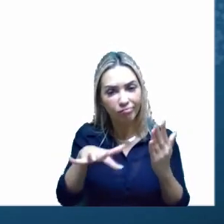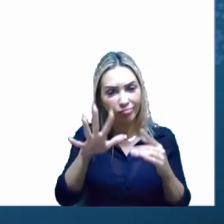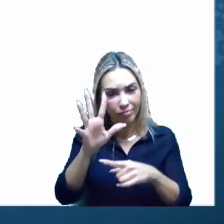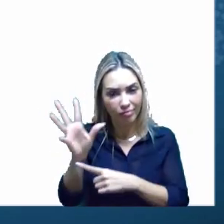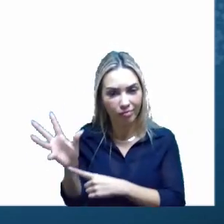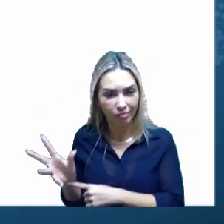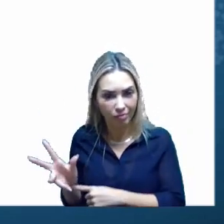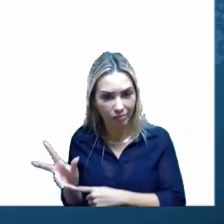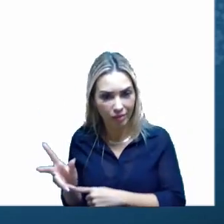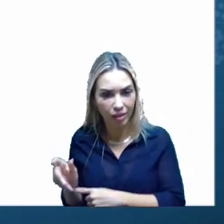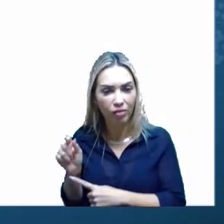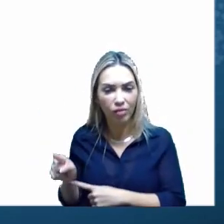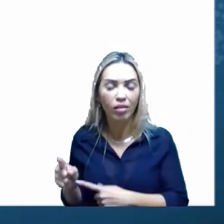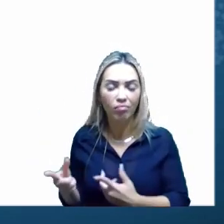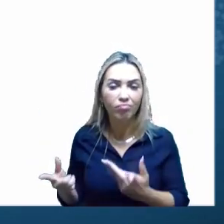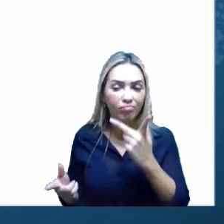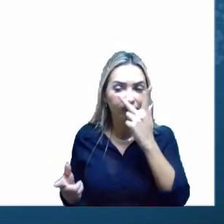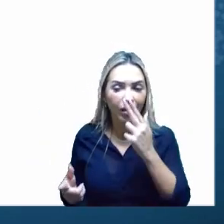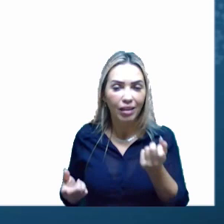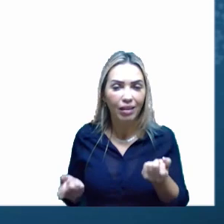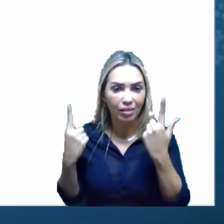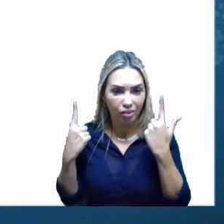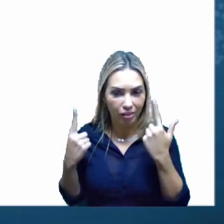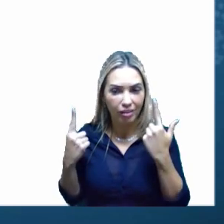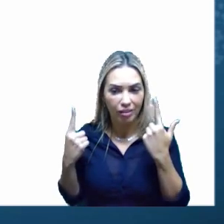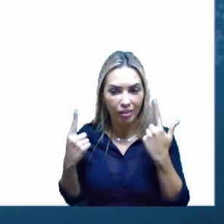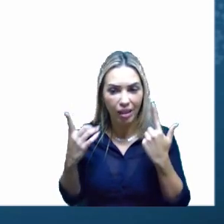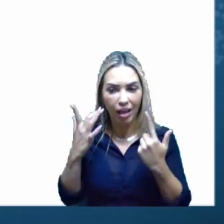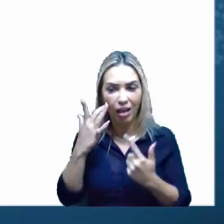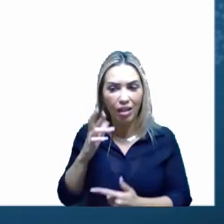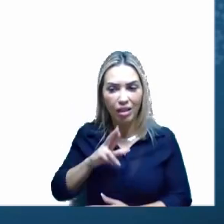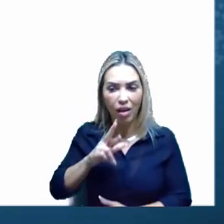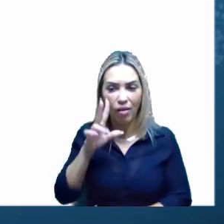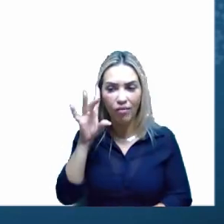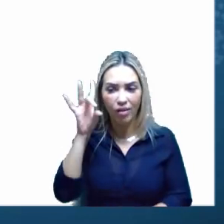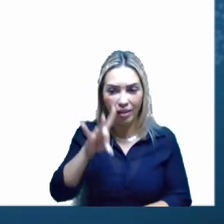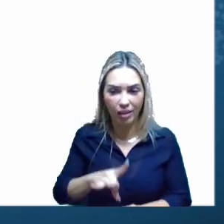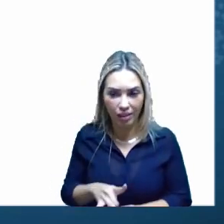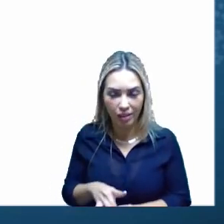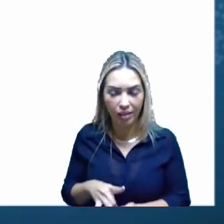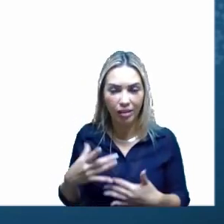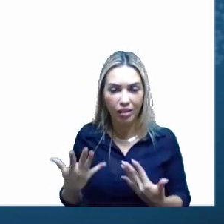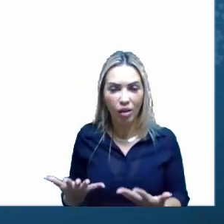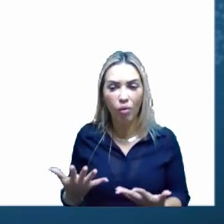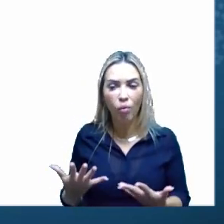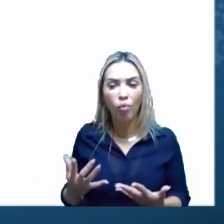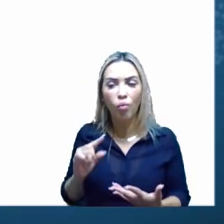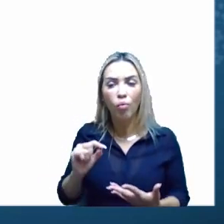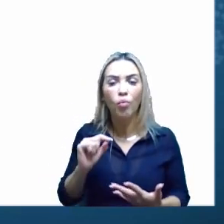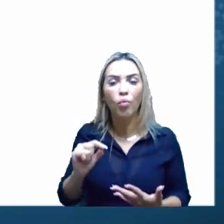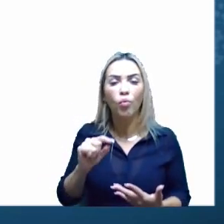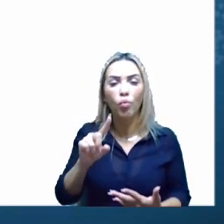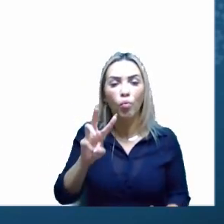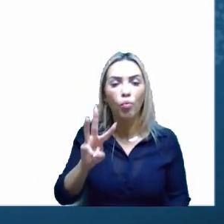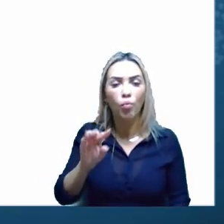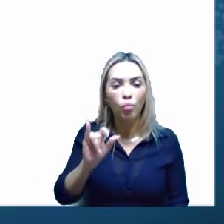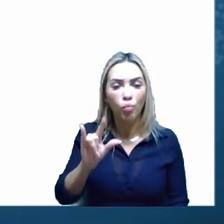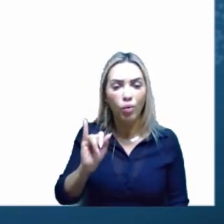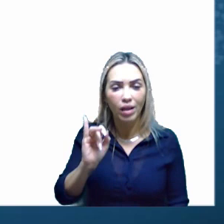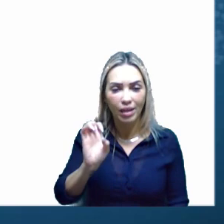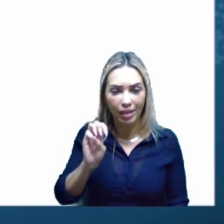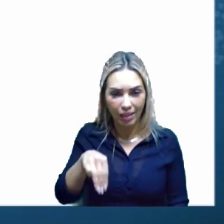parece muito estranha, e eu acho que não é verdadeiro. Então, o que o senhor William